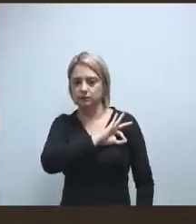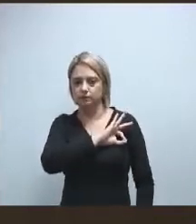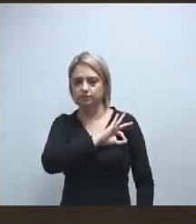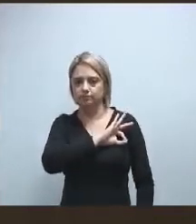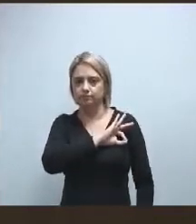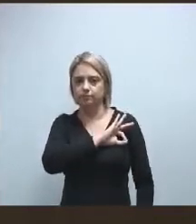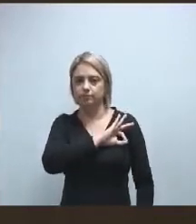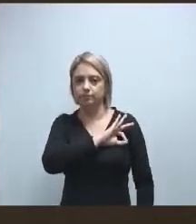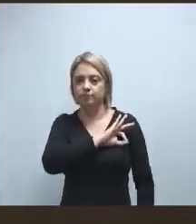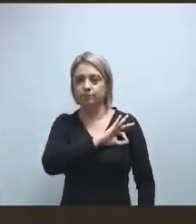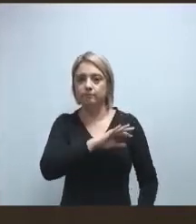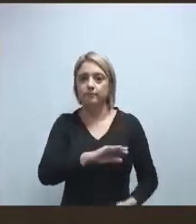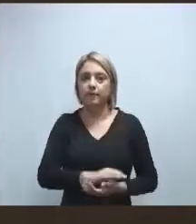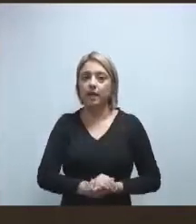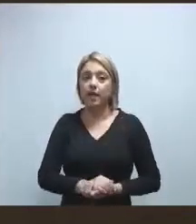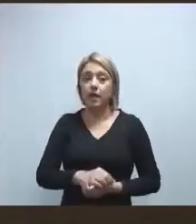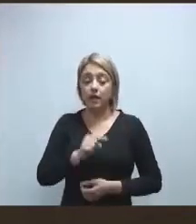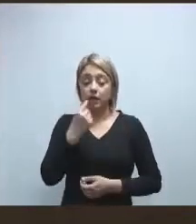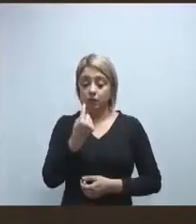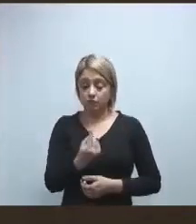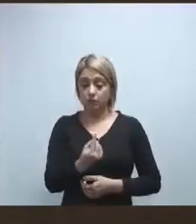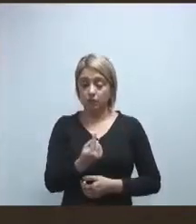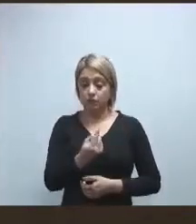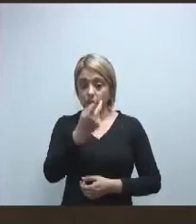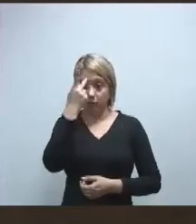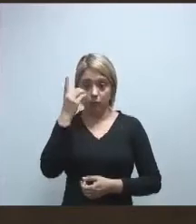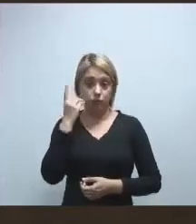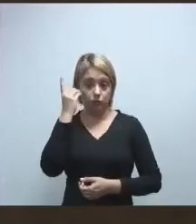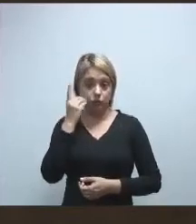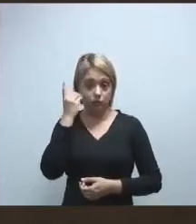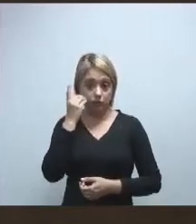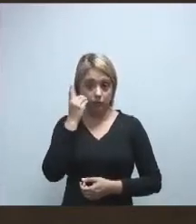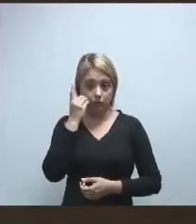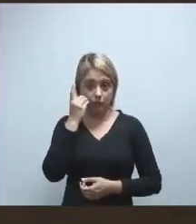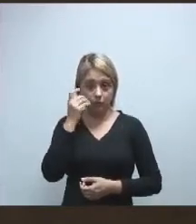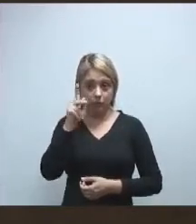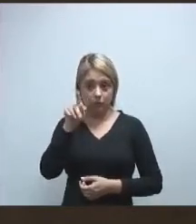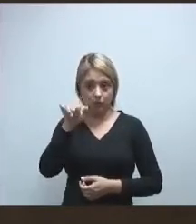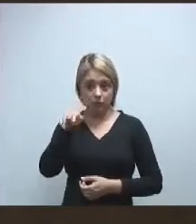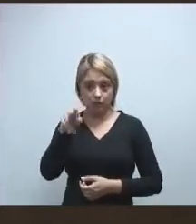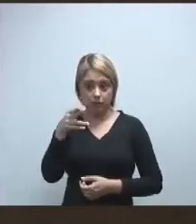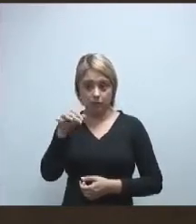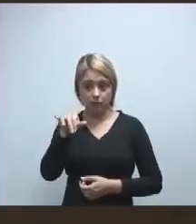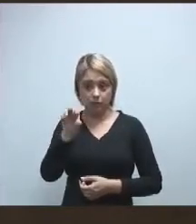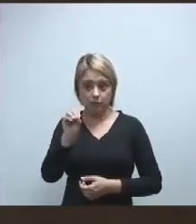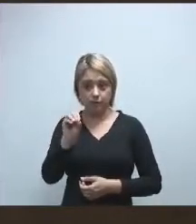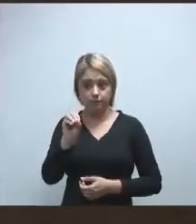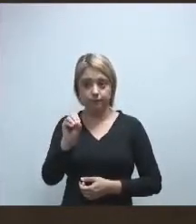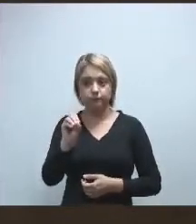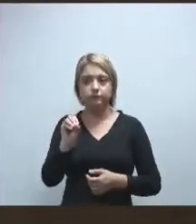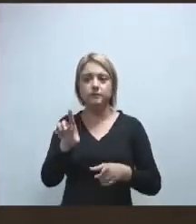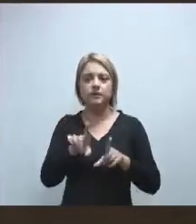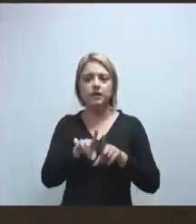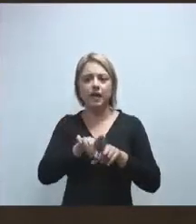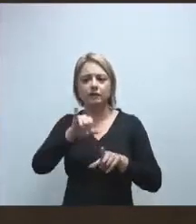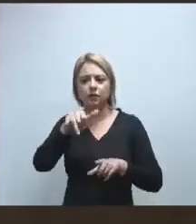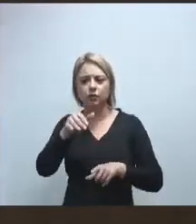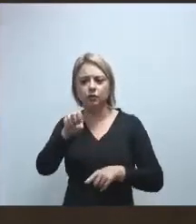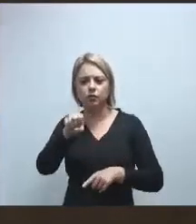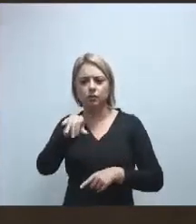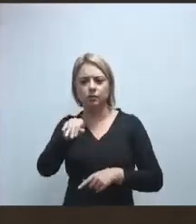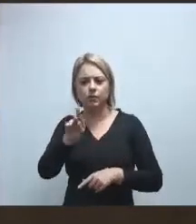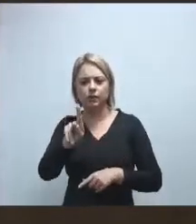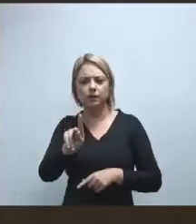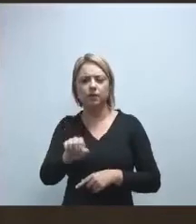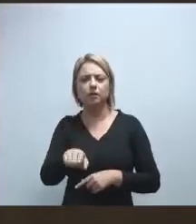e um dos o deputado ibsen pinheiro o otávio jobim no ipsem